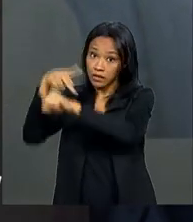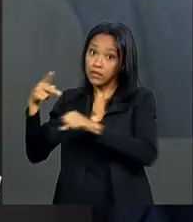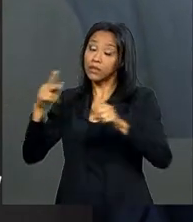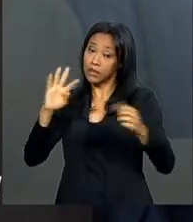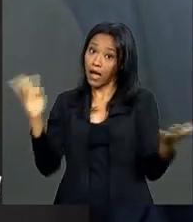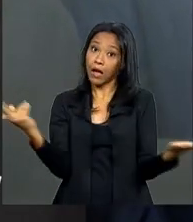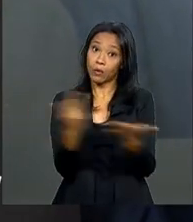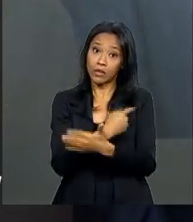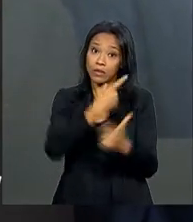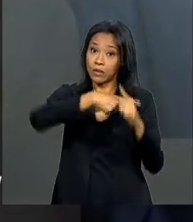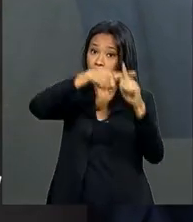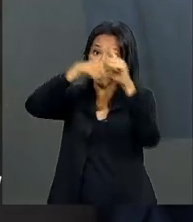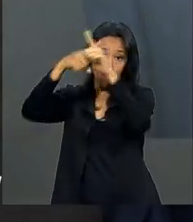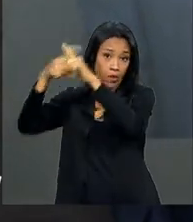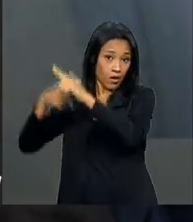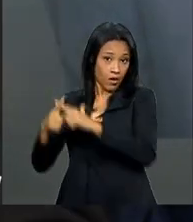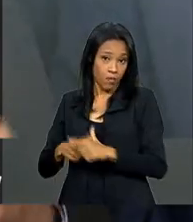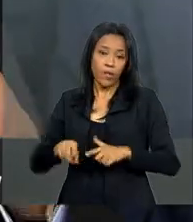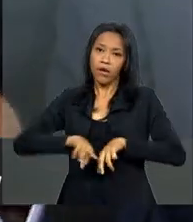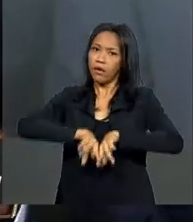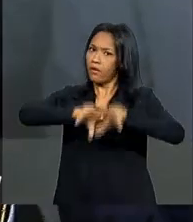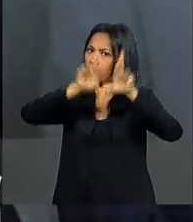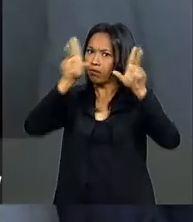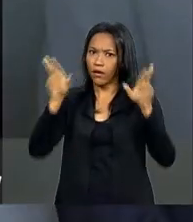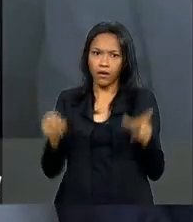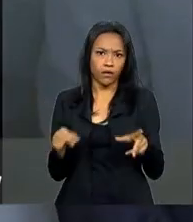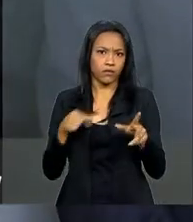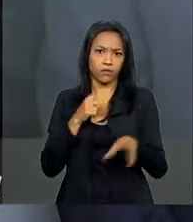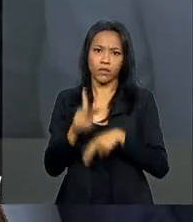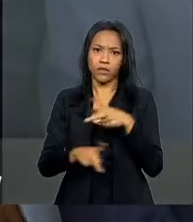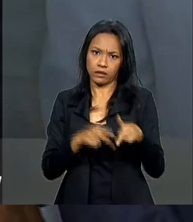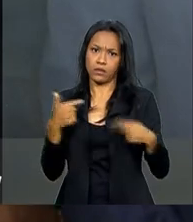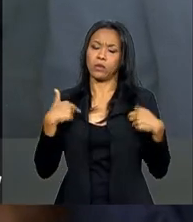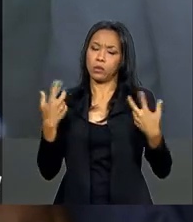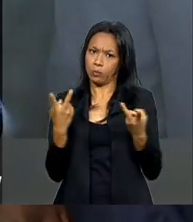problema em todos os países, como eu tenho constatado